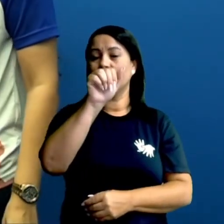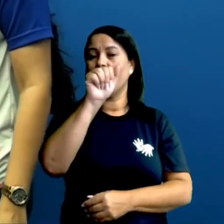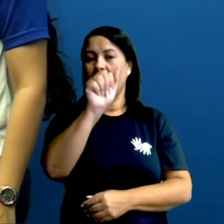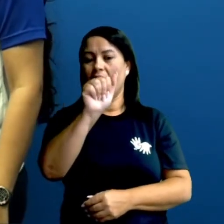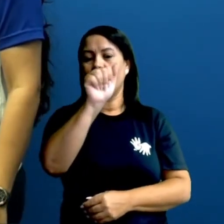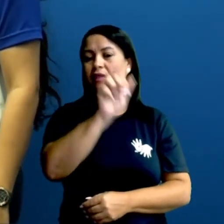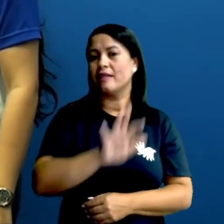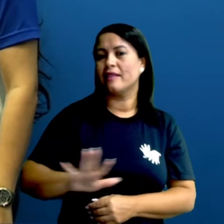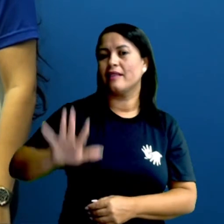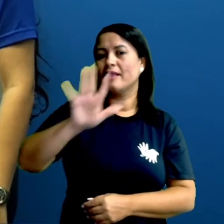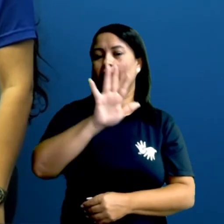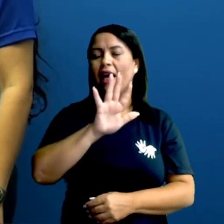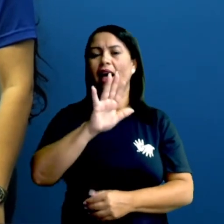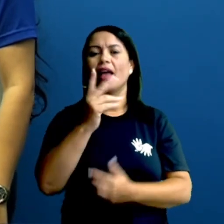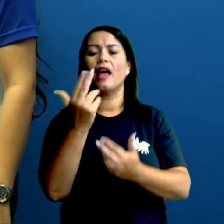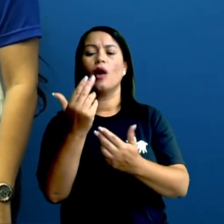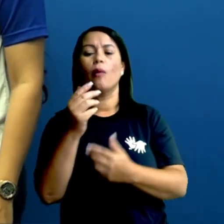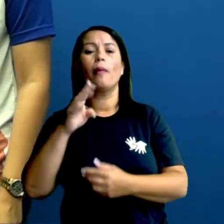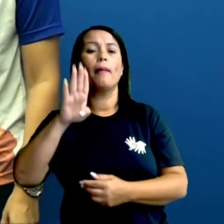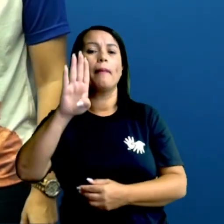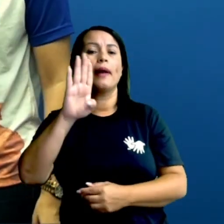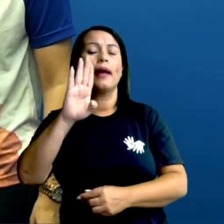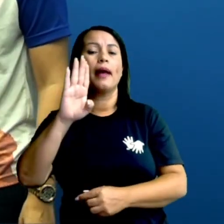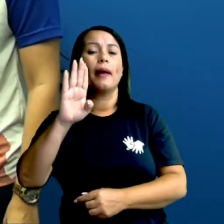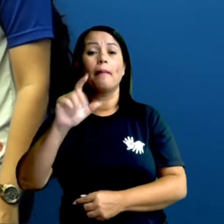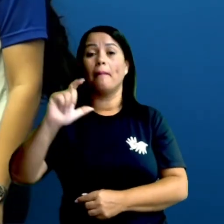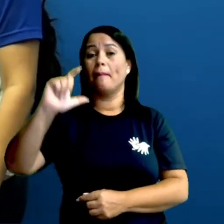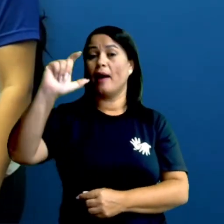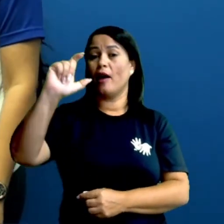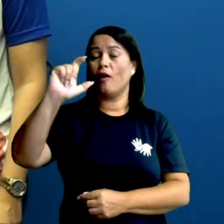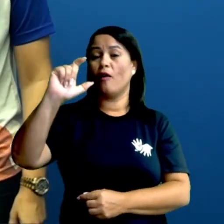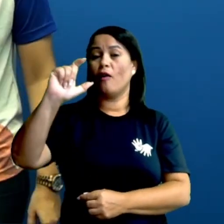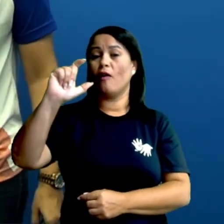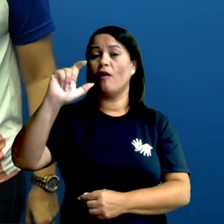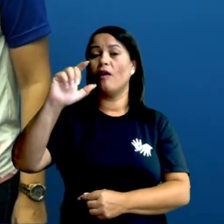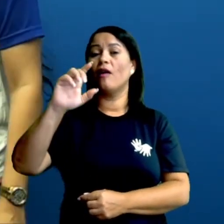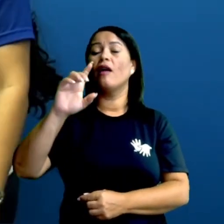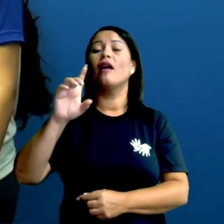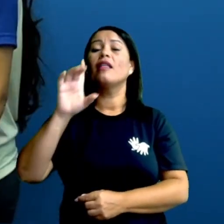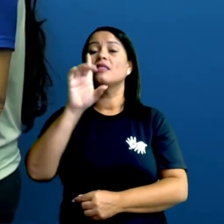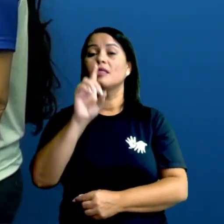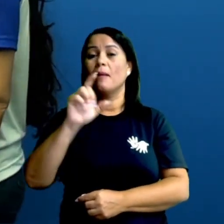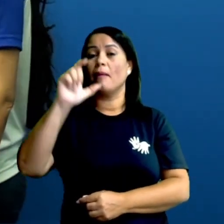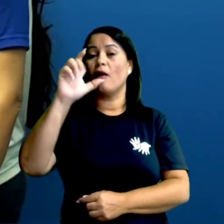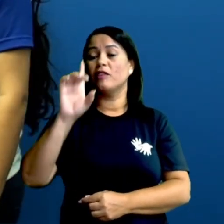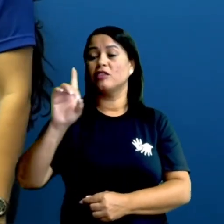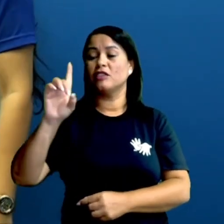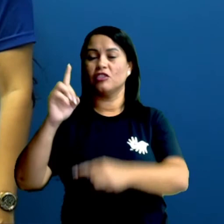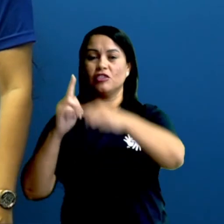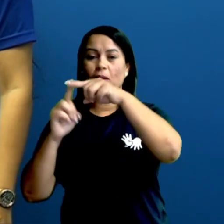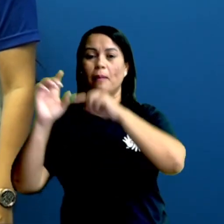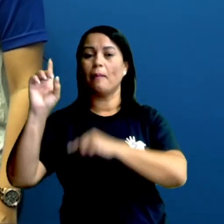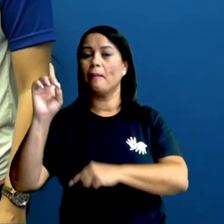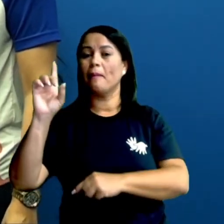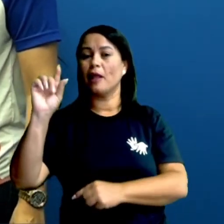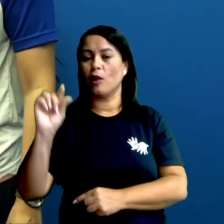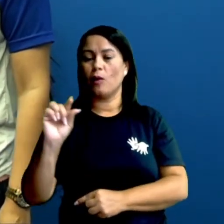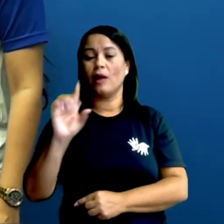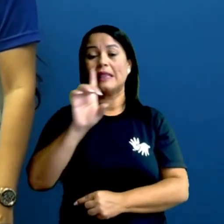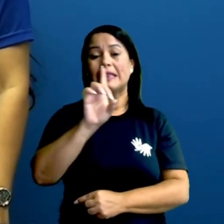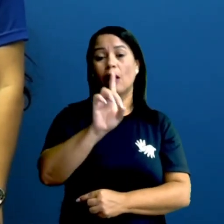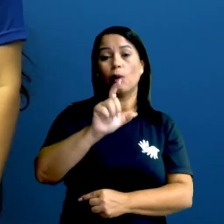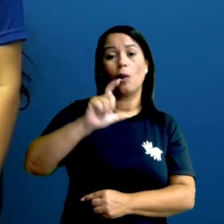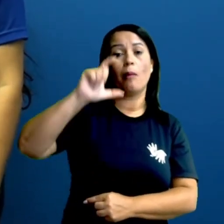da área é igual a quem? A D maior vezes D menor, tá certo? Ó,